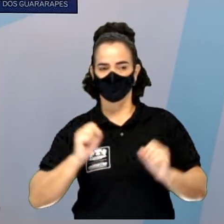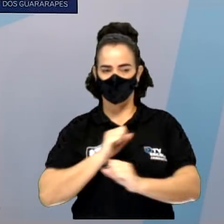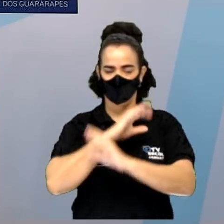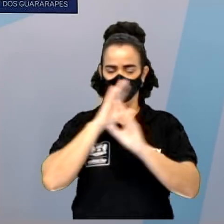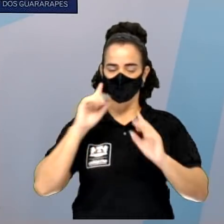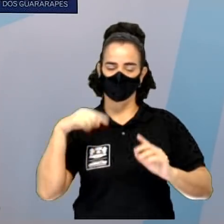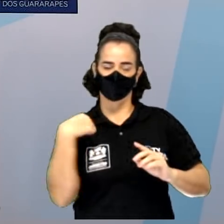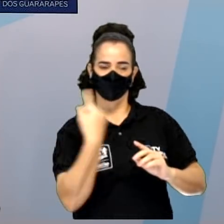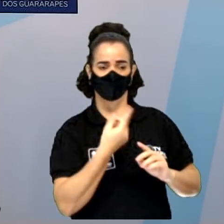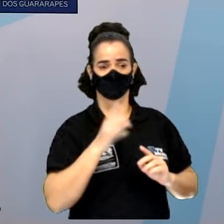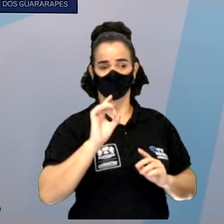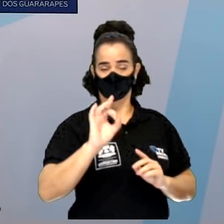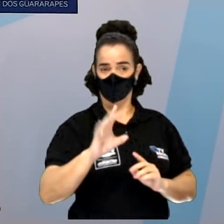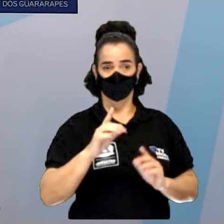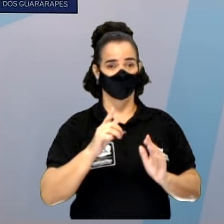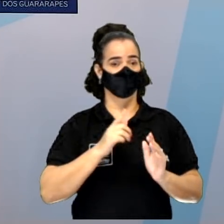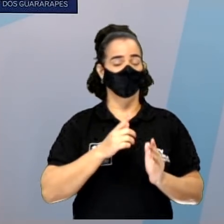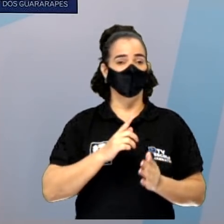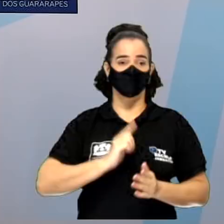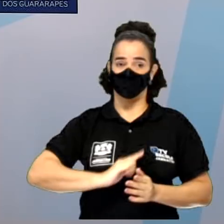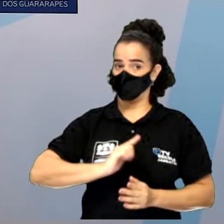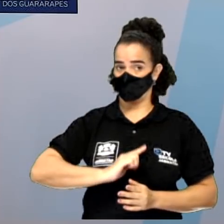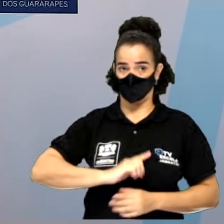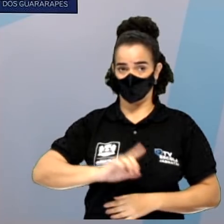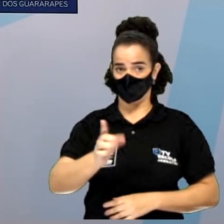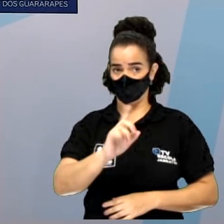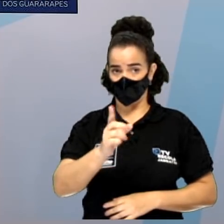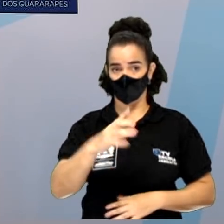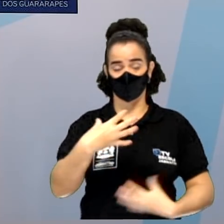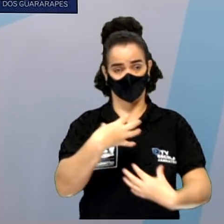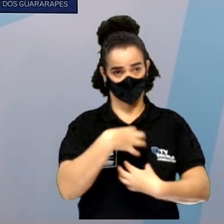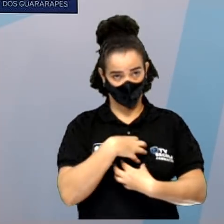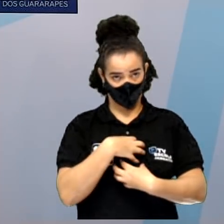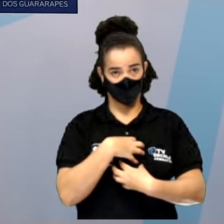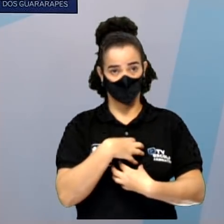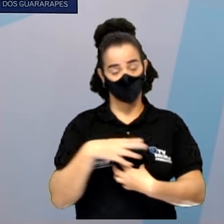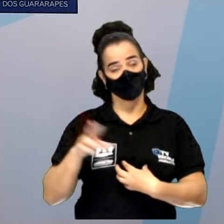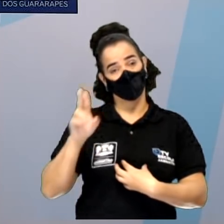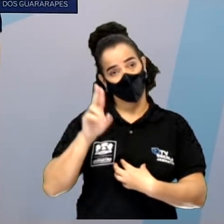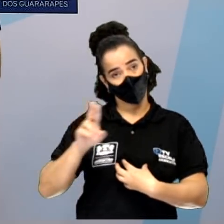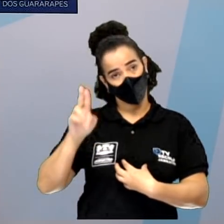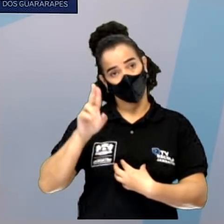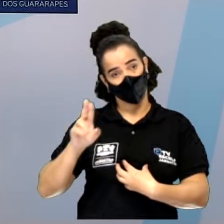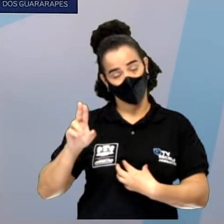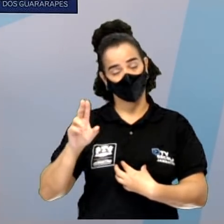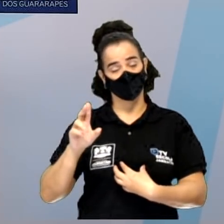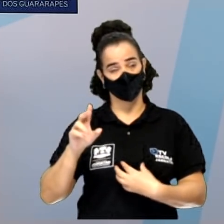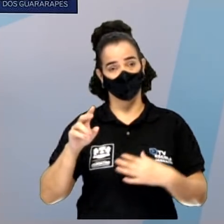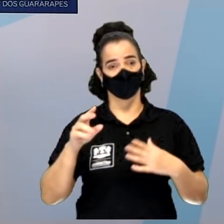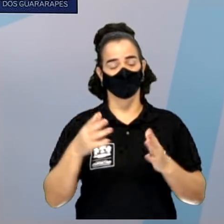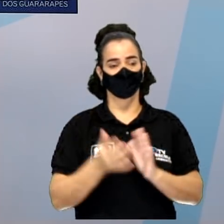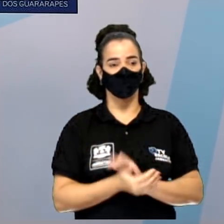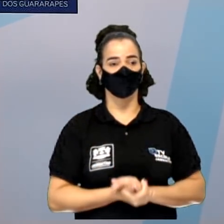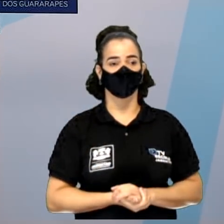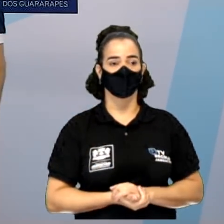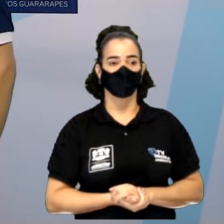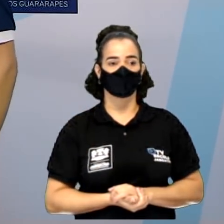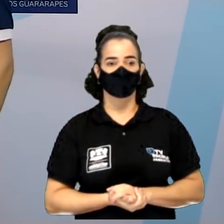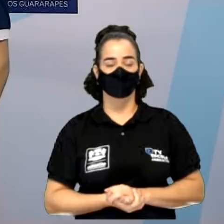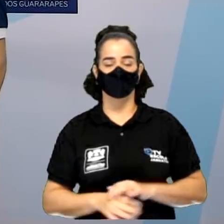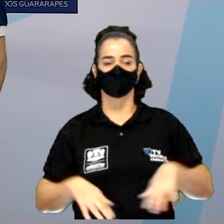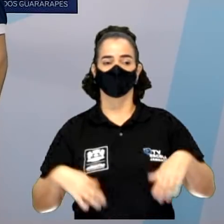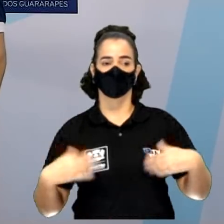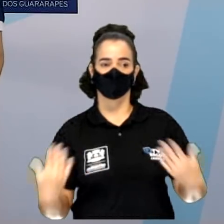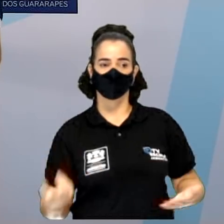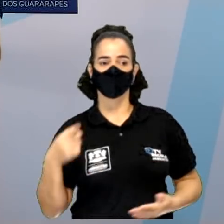questão apenas de gramática, mas é uma questão que se trabalha com o sentido, ou uso do termo gramatical. Então, assim que pudesse, dá uma